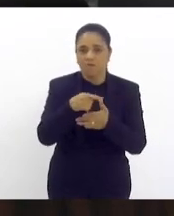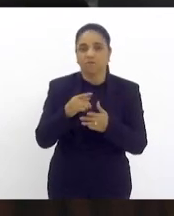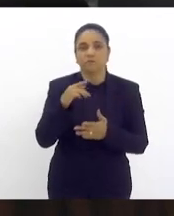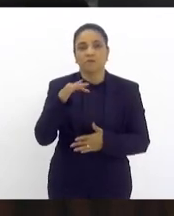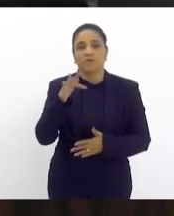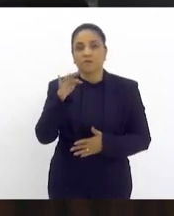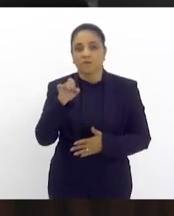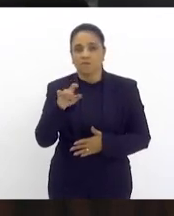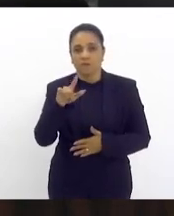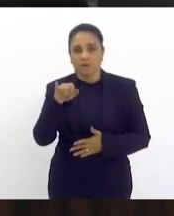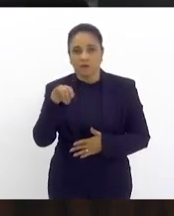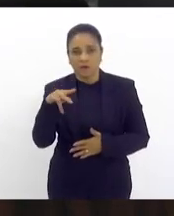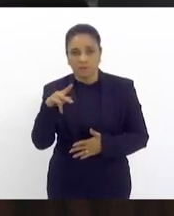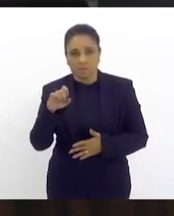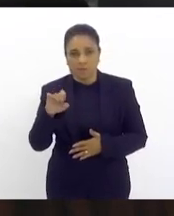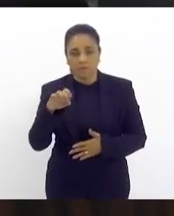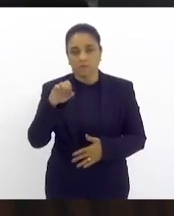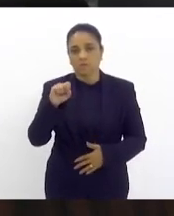Soares